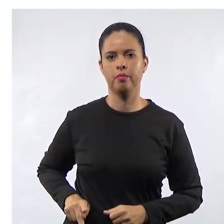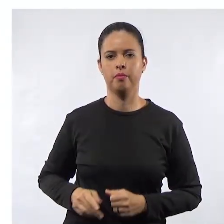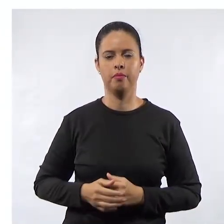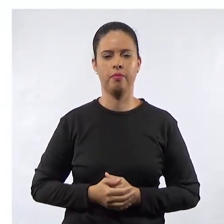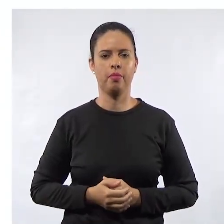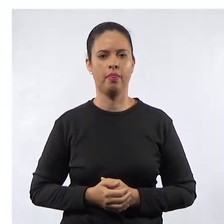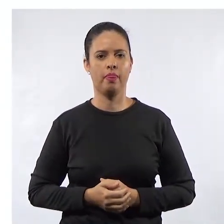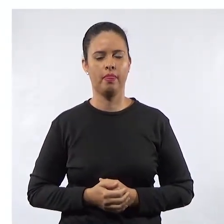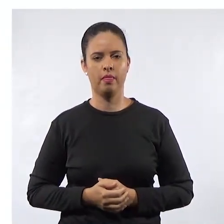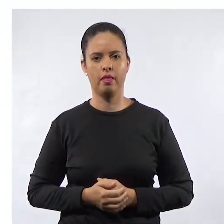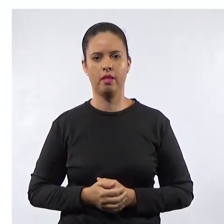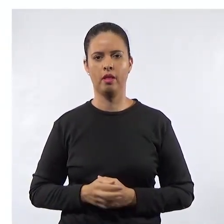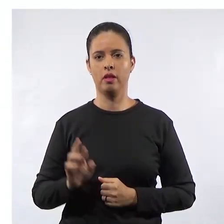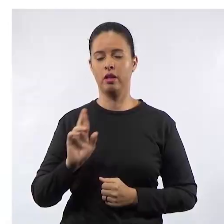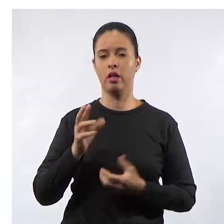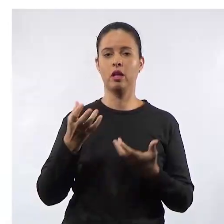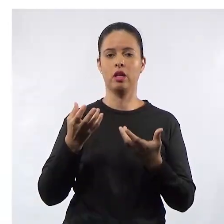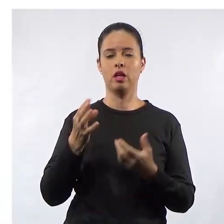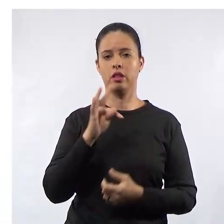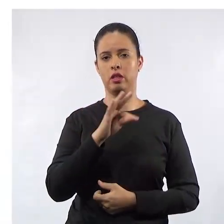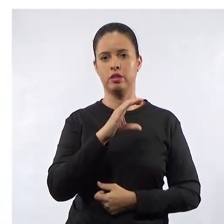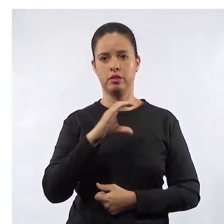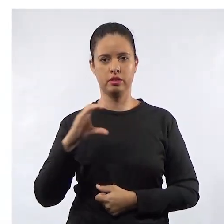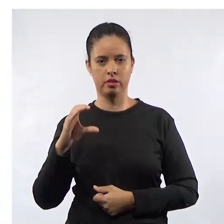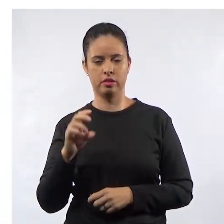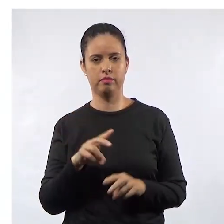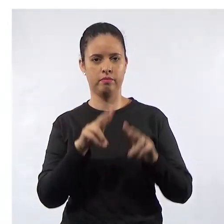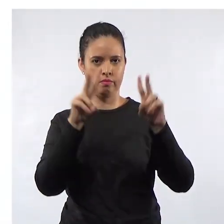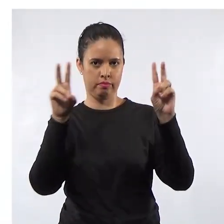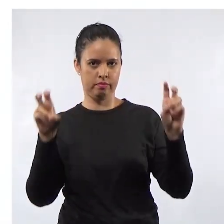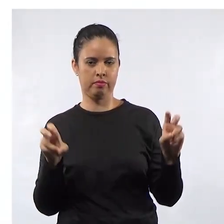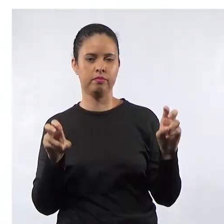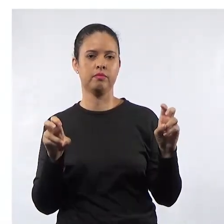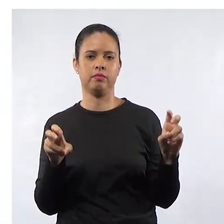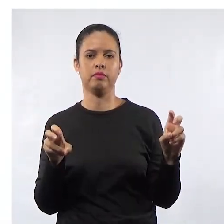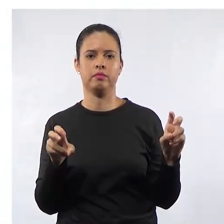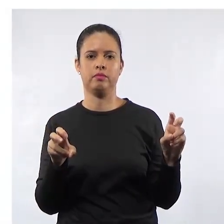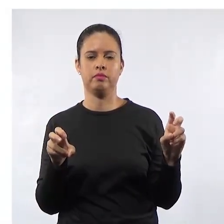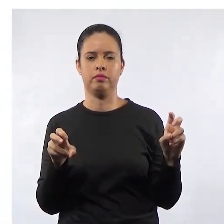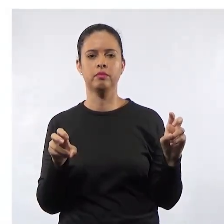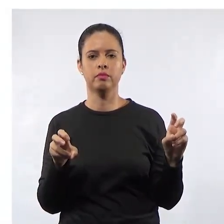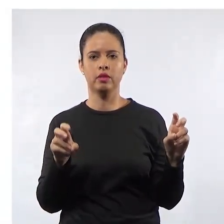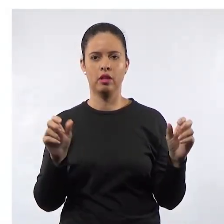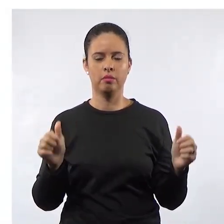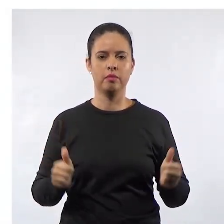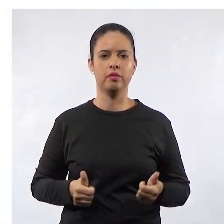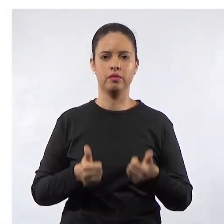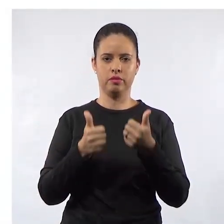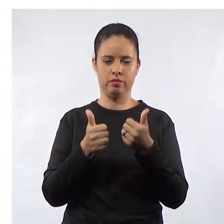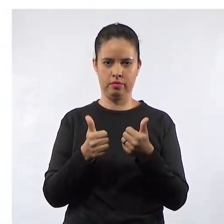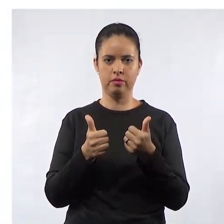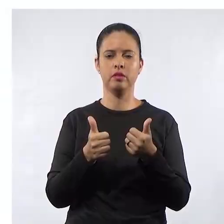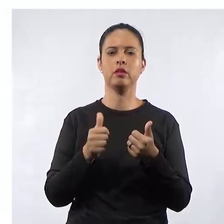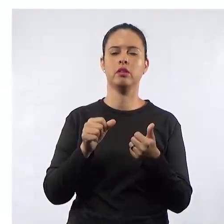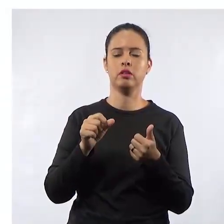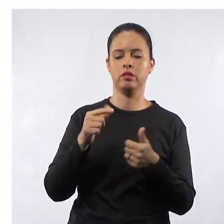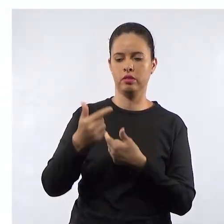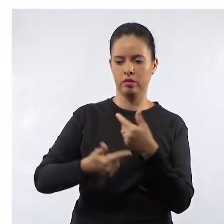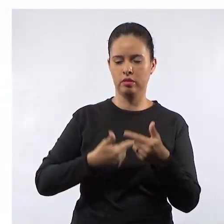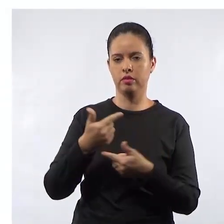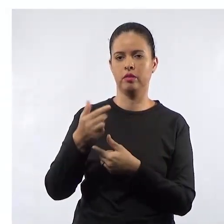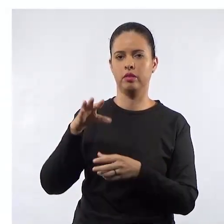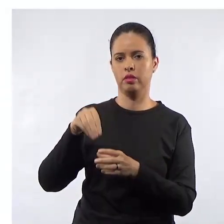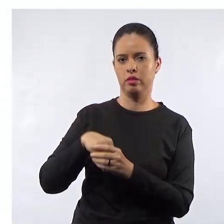eu vou deixar até para quem quiser fazer um TCC sobre essa temática aí, tá? Racionalização e melhoria